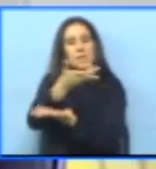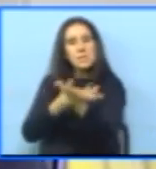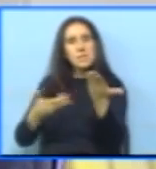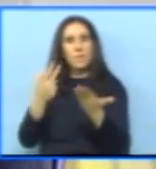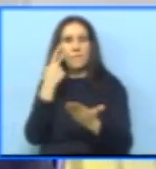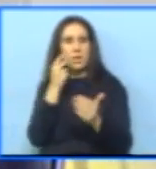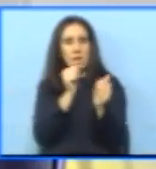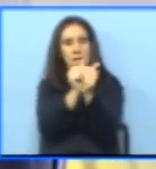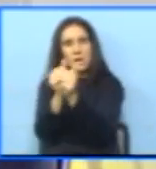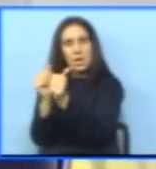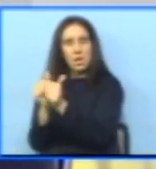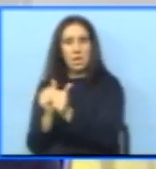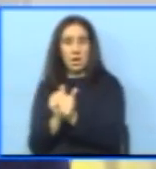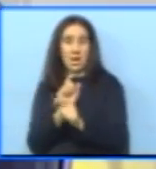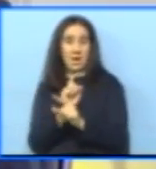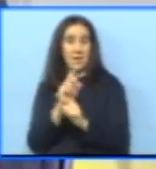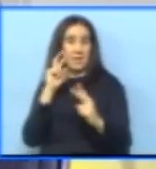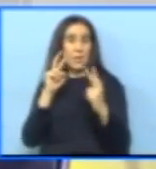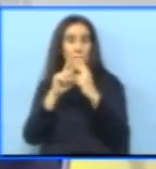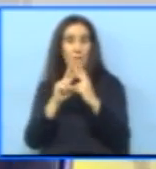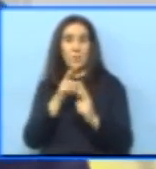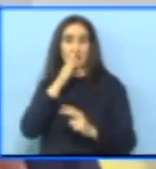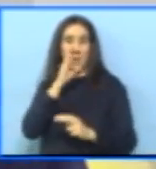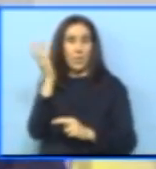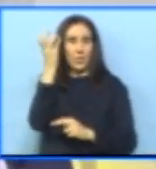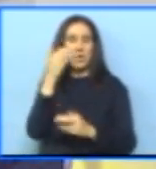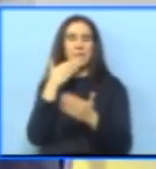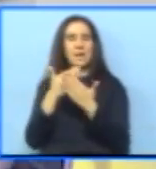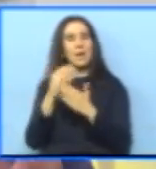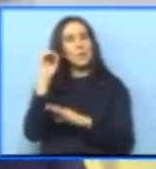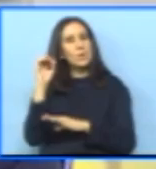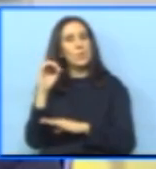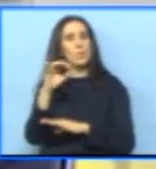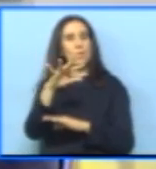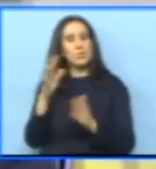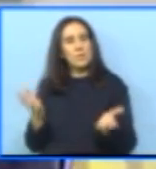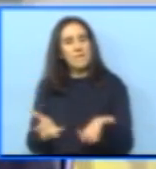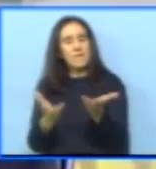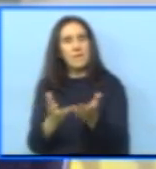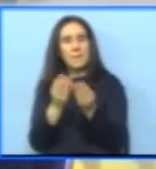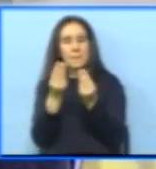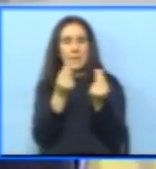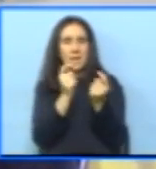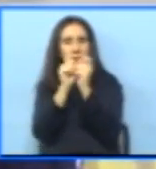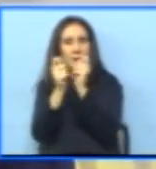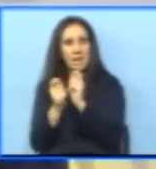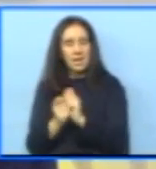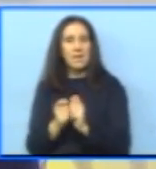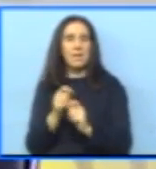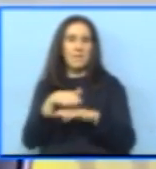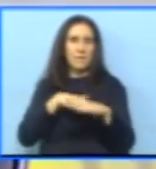viver uns com os outros, voltamos à cultura do encontro, sejam uma luz para criar outro exercício e outras maneiras de se fazer e viver a